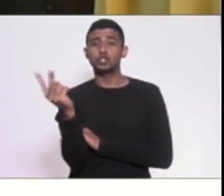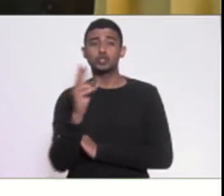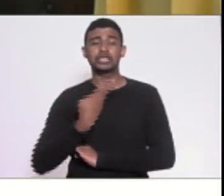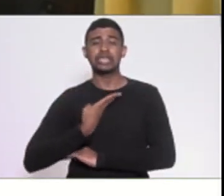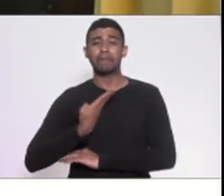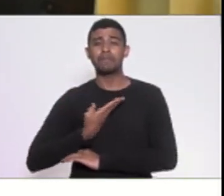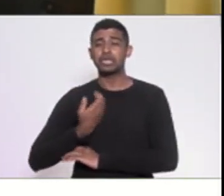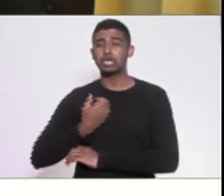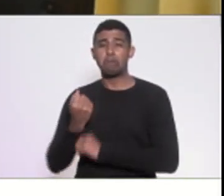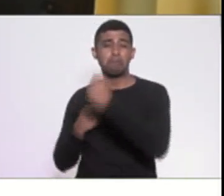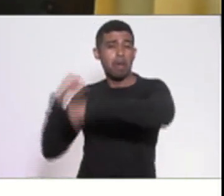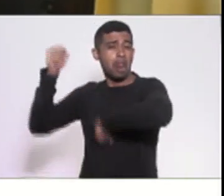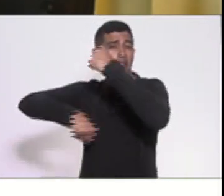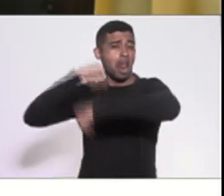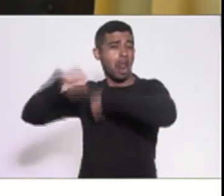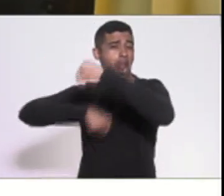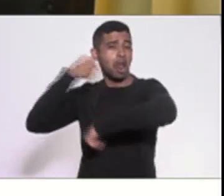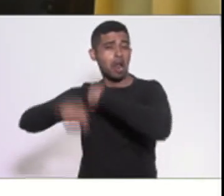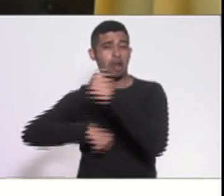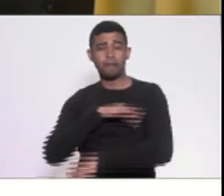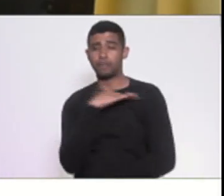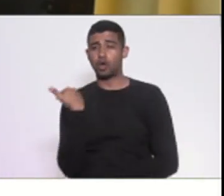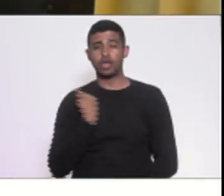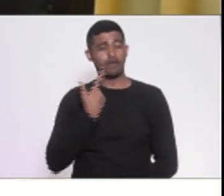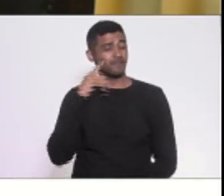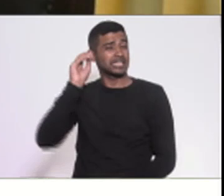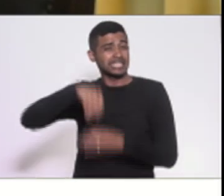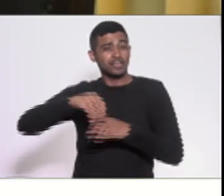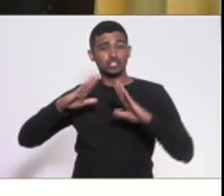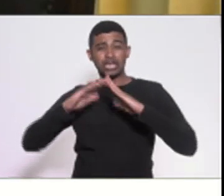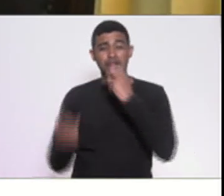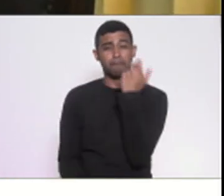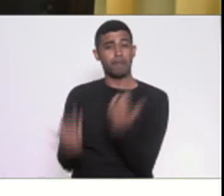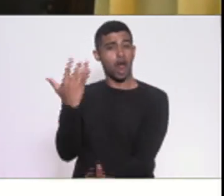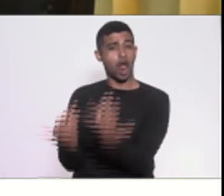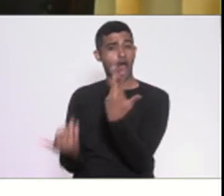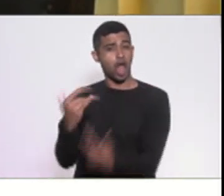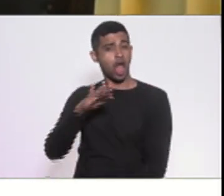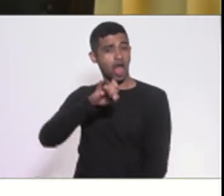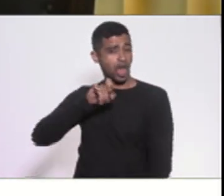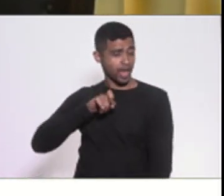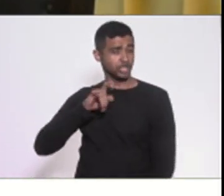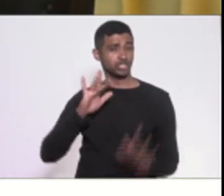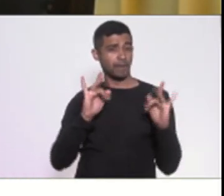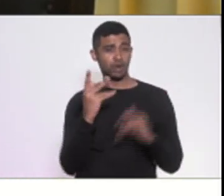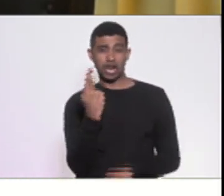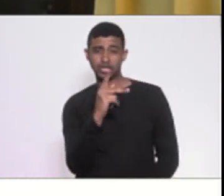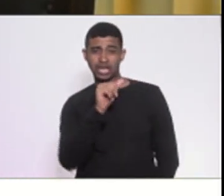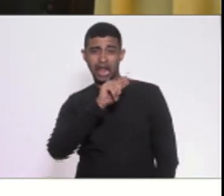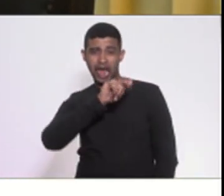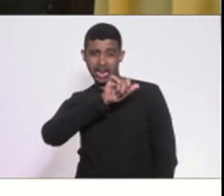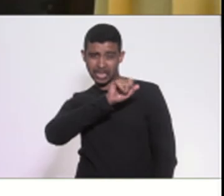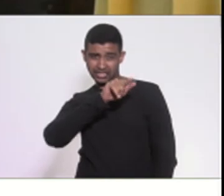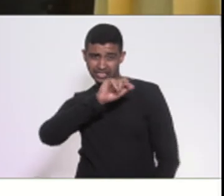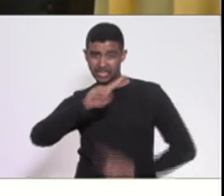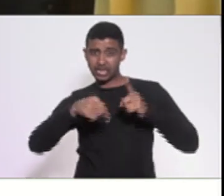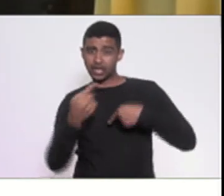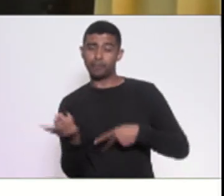foram mortas, dentro de casa, queimadas no incêndio provocado pelo ex-companheiro de Alessandra, que foi preso em